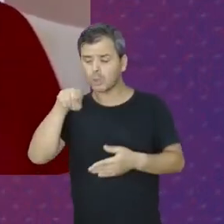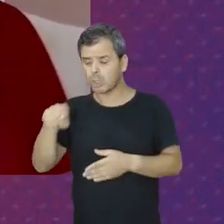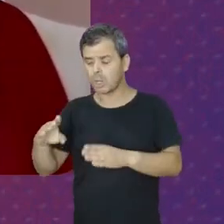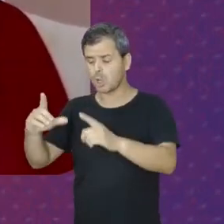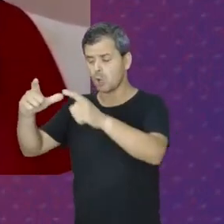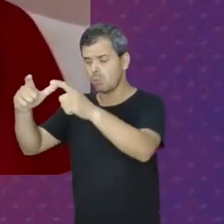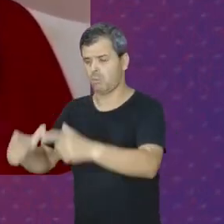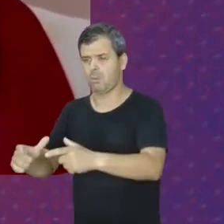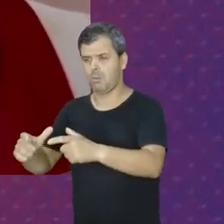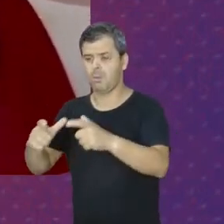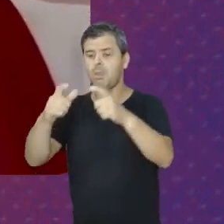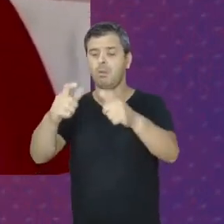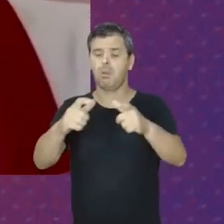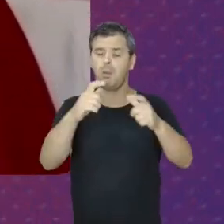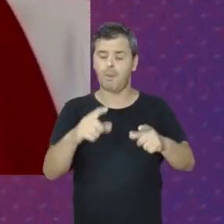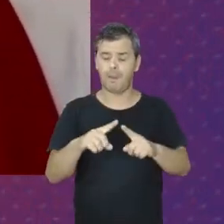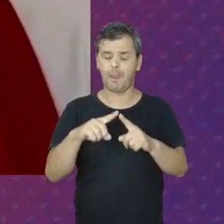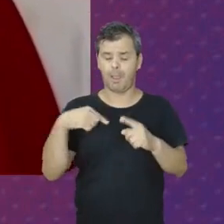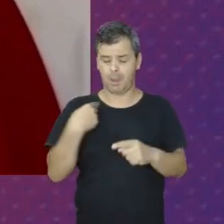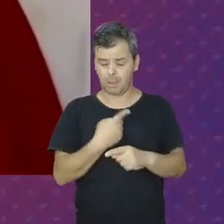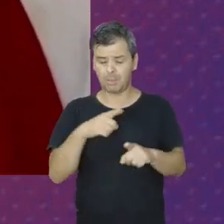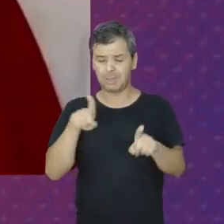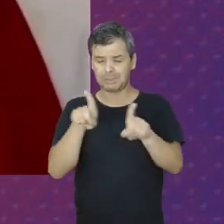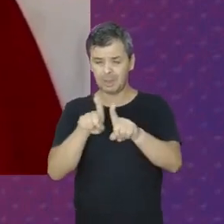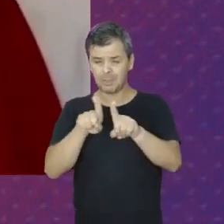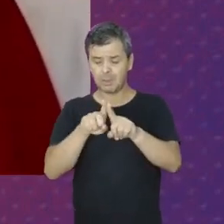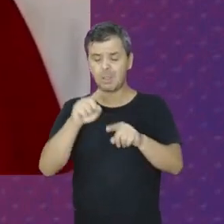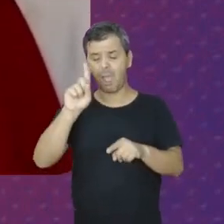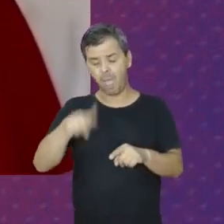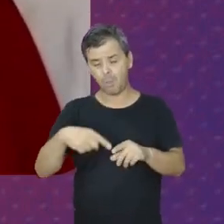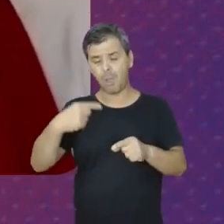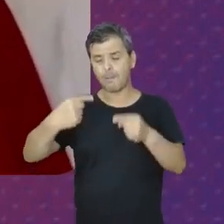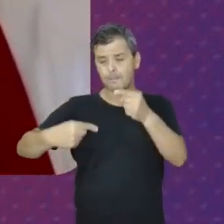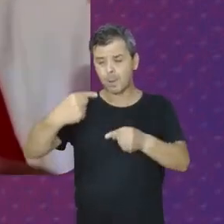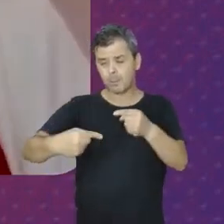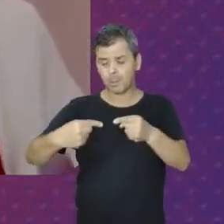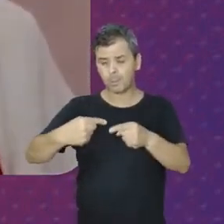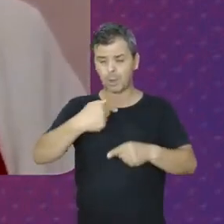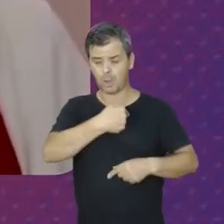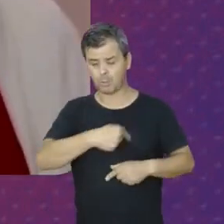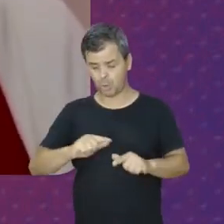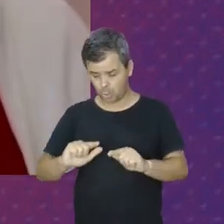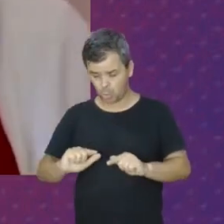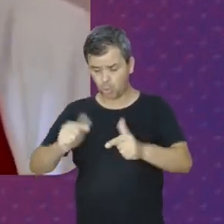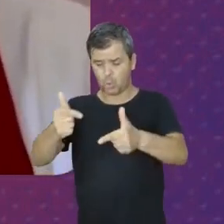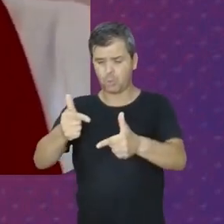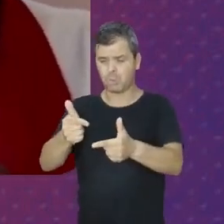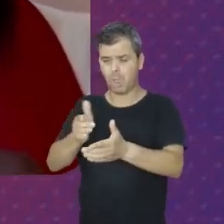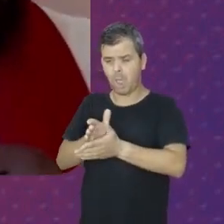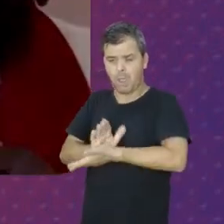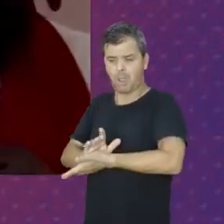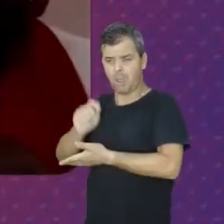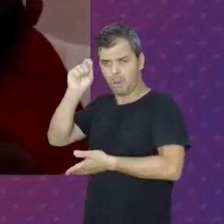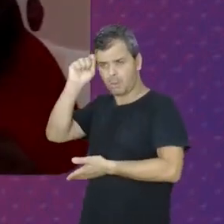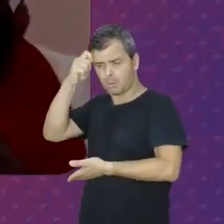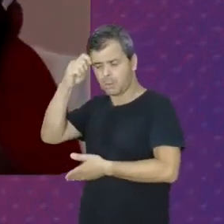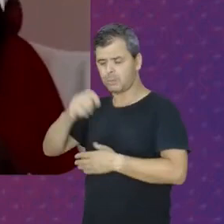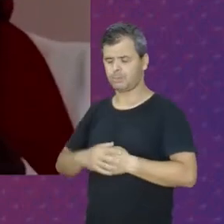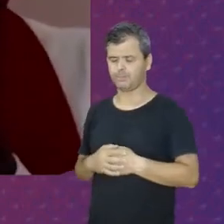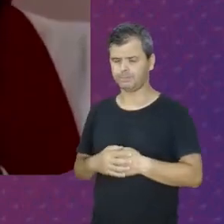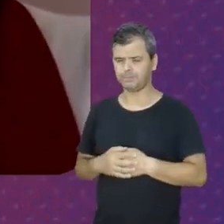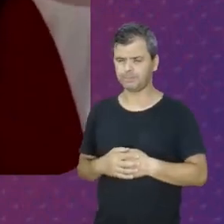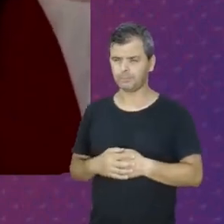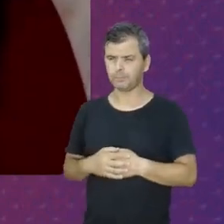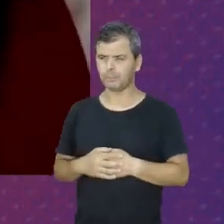lugar. Então, isso também é uma política pública de enfrentamento ao racismo. Isso